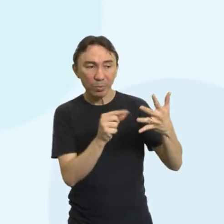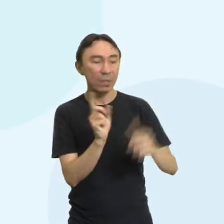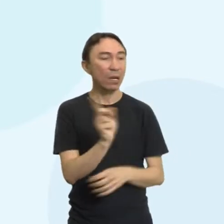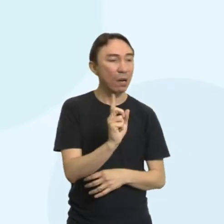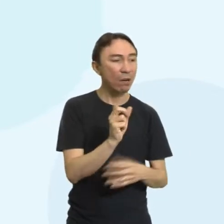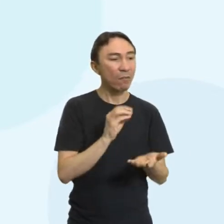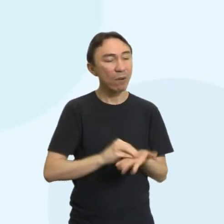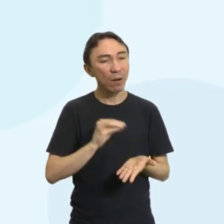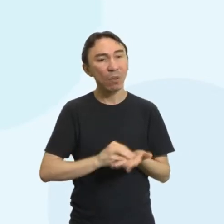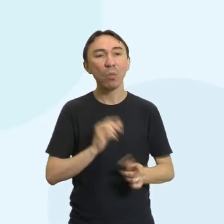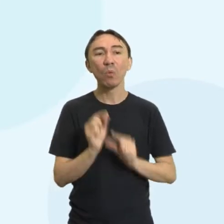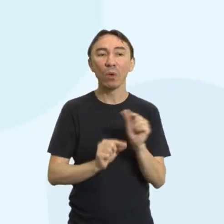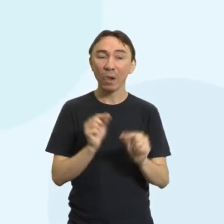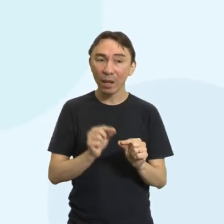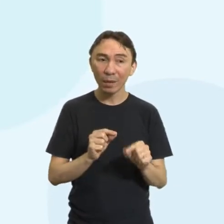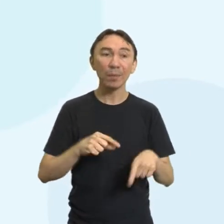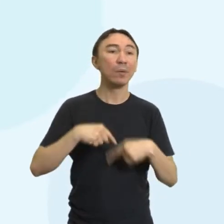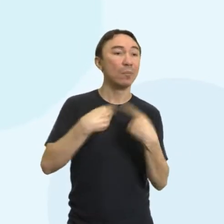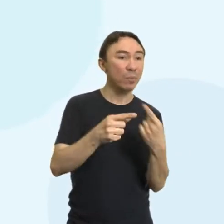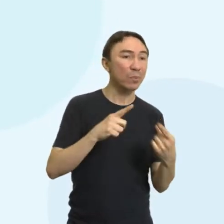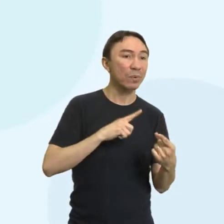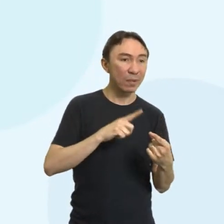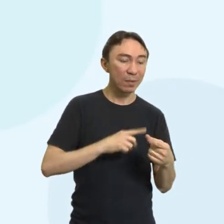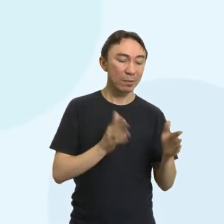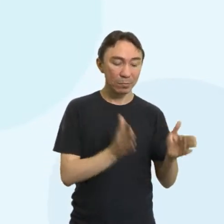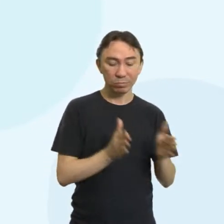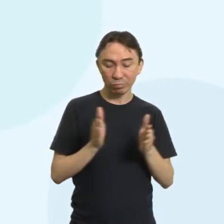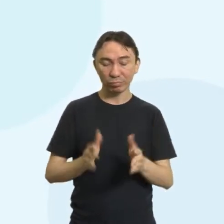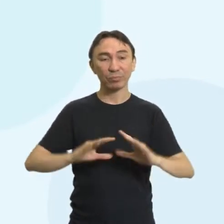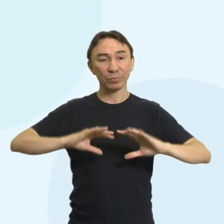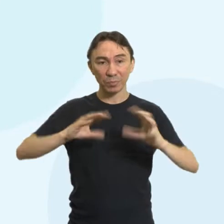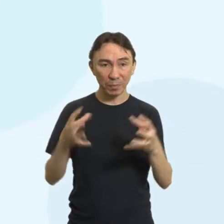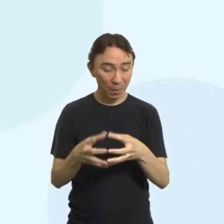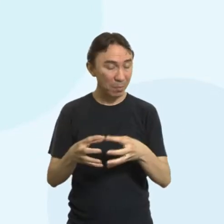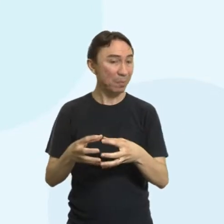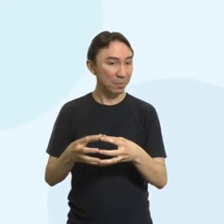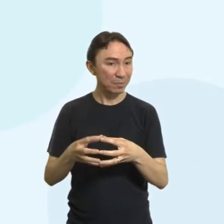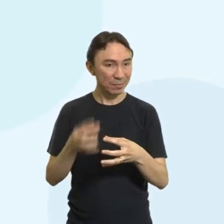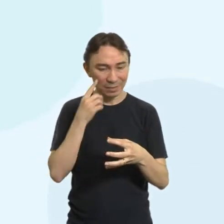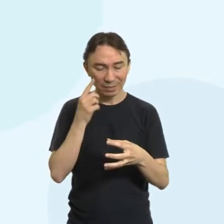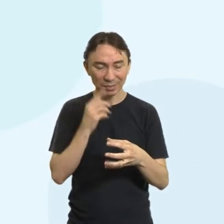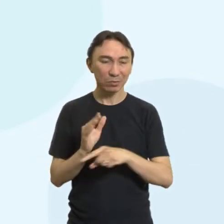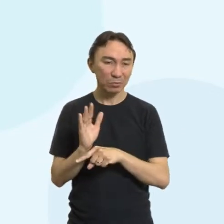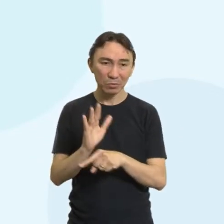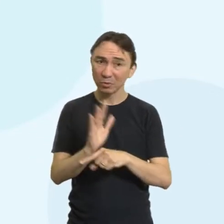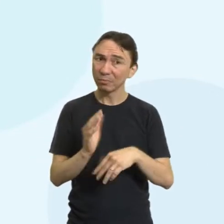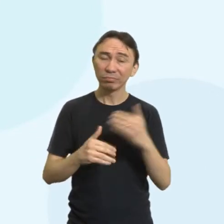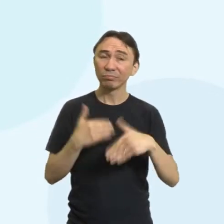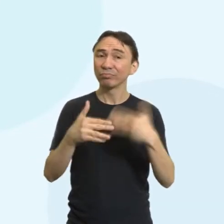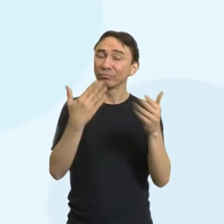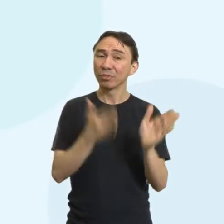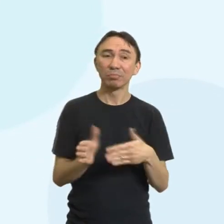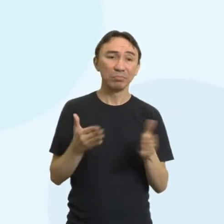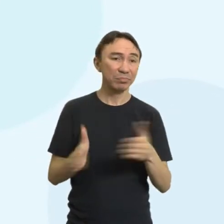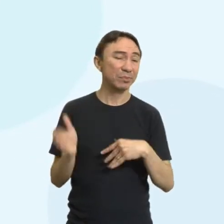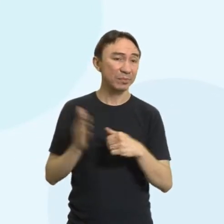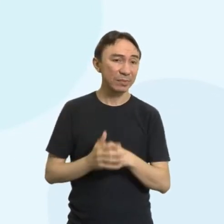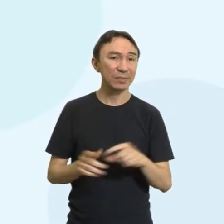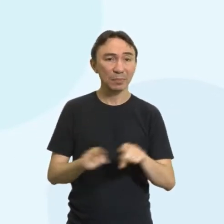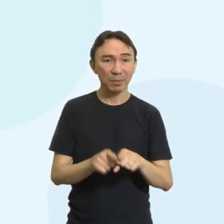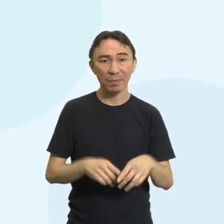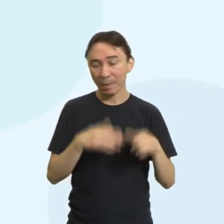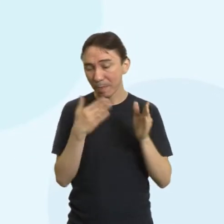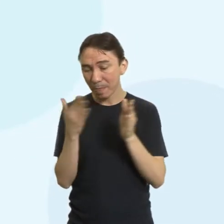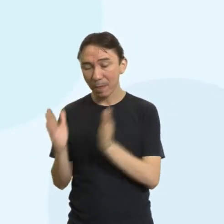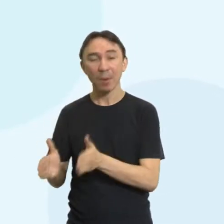de então formar os agrupamentos produtivos e pensar, claro, em diferentes estratégias e